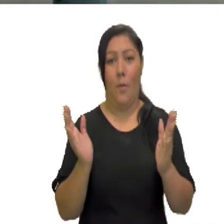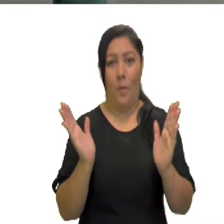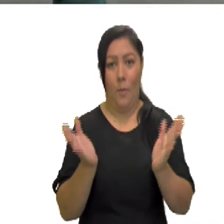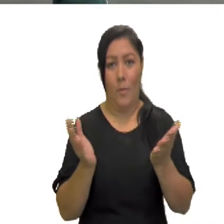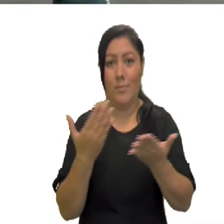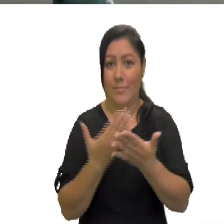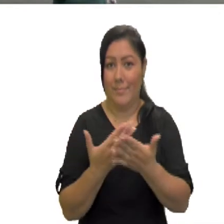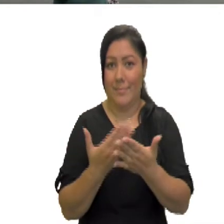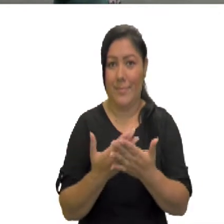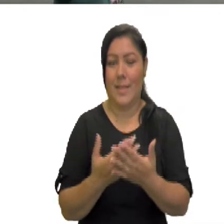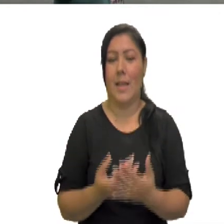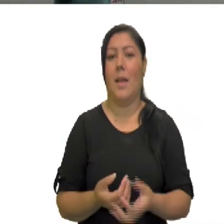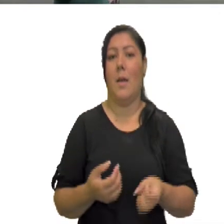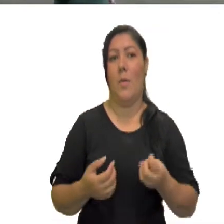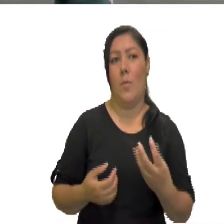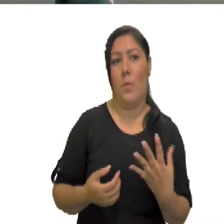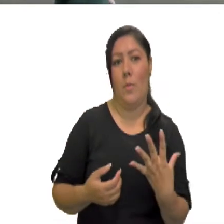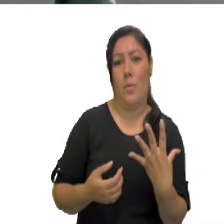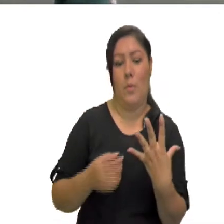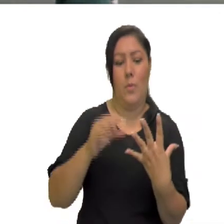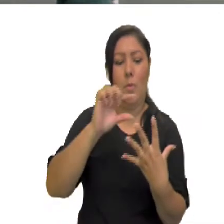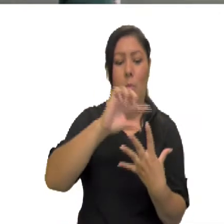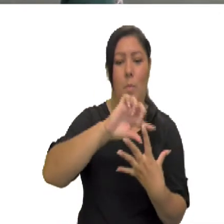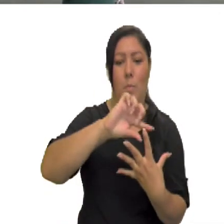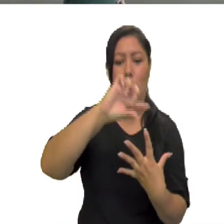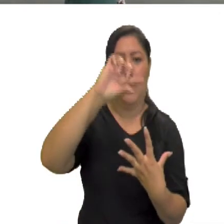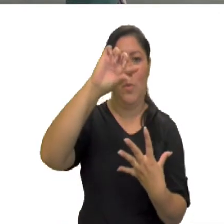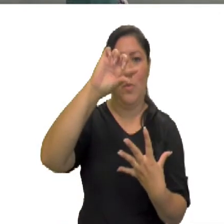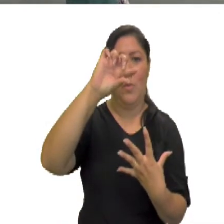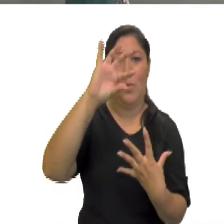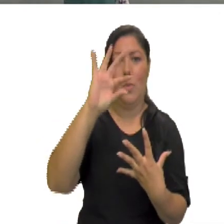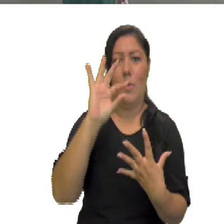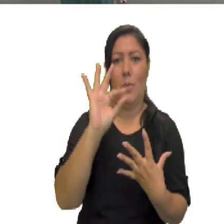os poríferos. Eles são